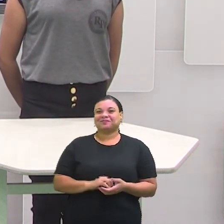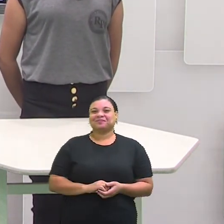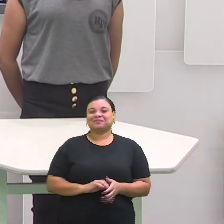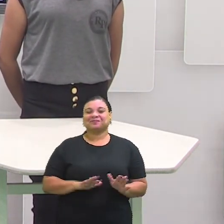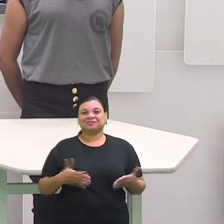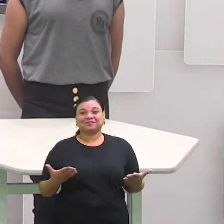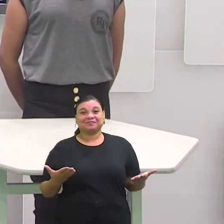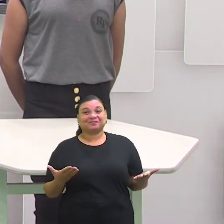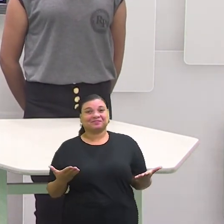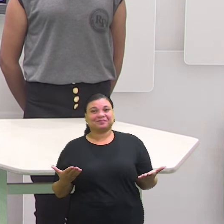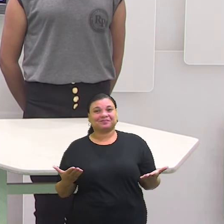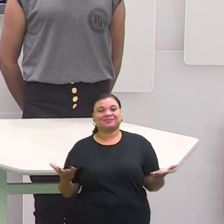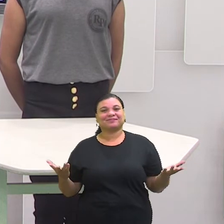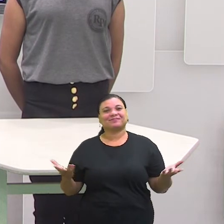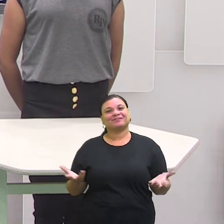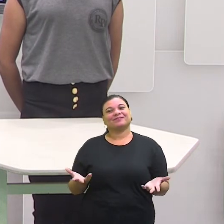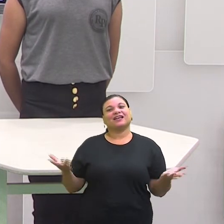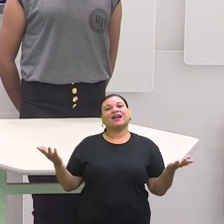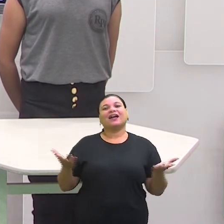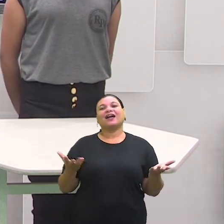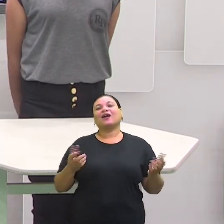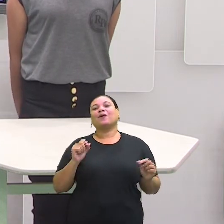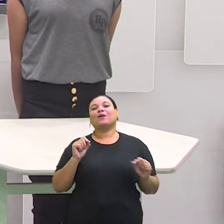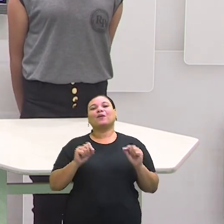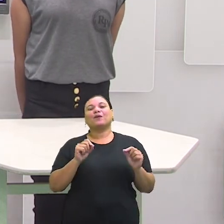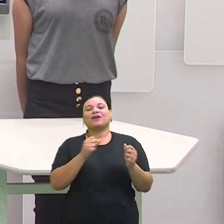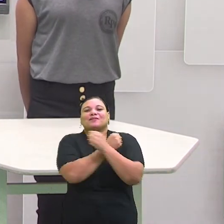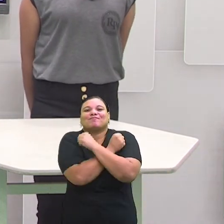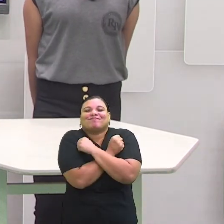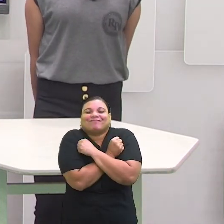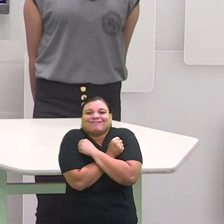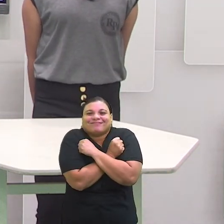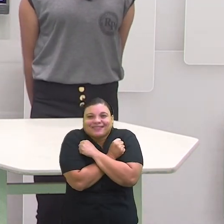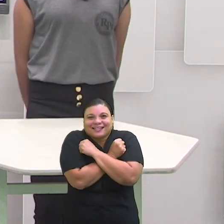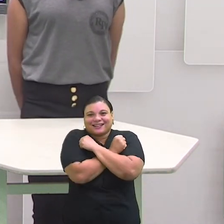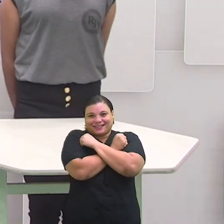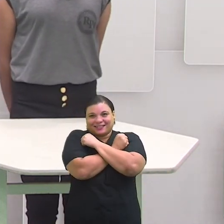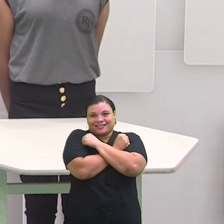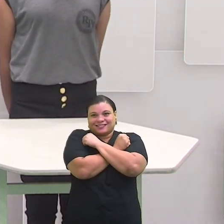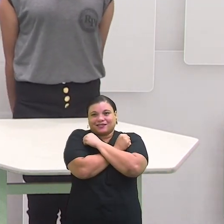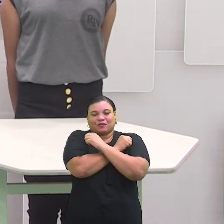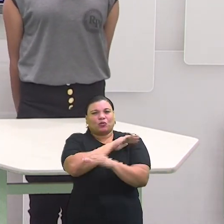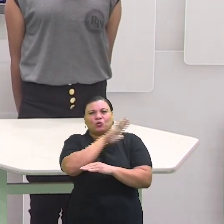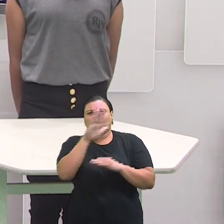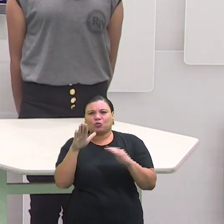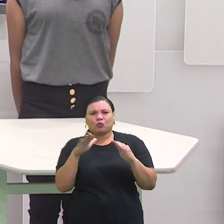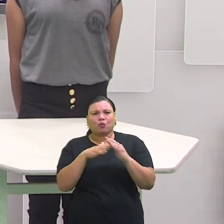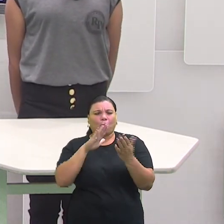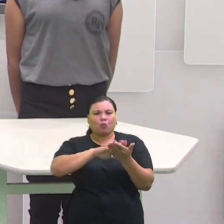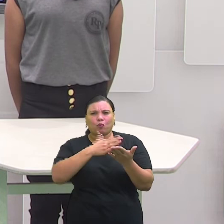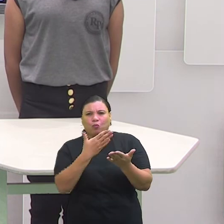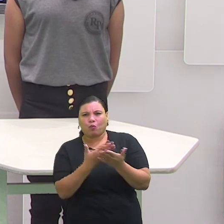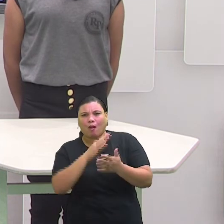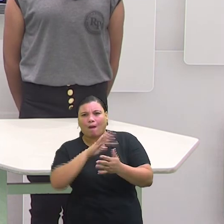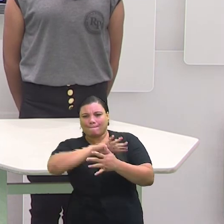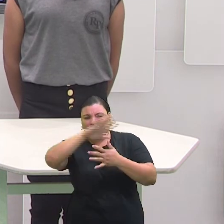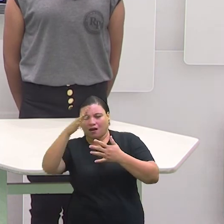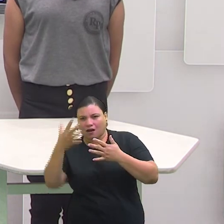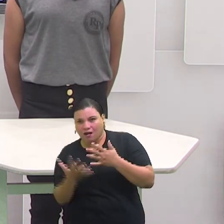Então, é isso aí. Eu vou estar mandando um abraço para todos os intérpretes de Libras,